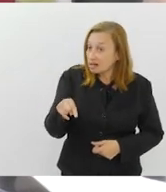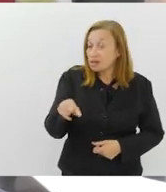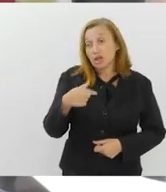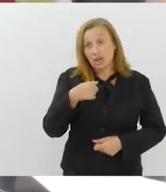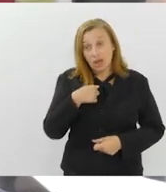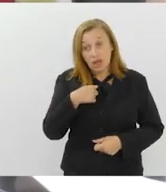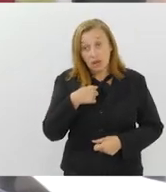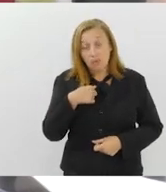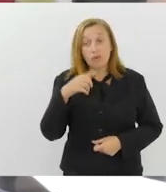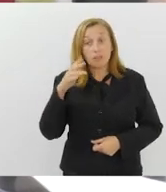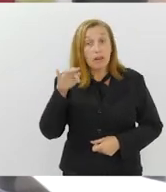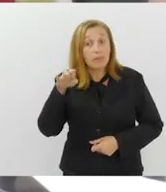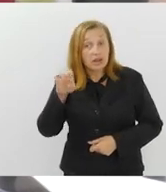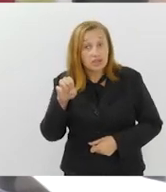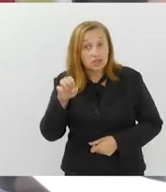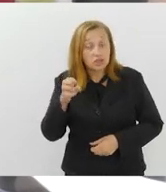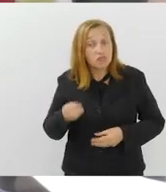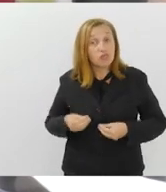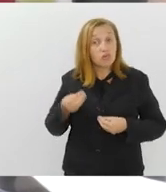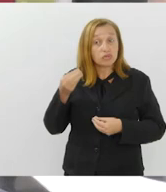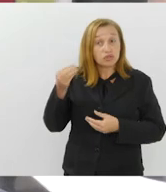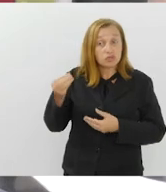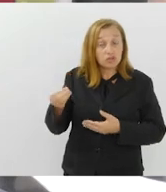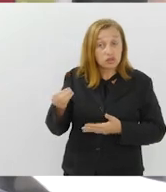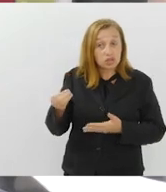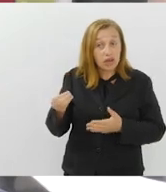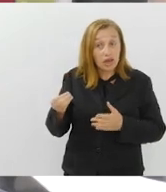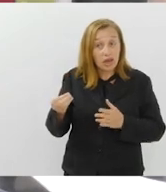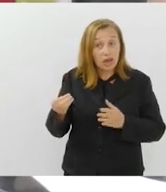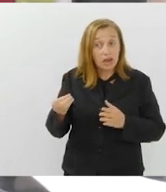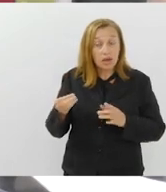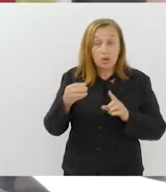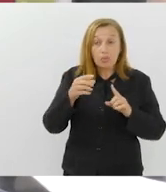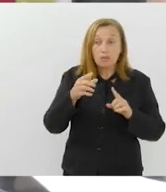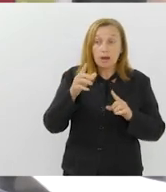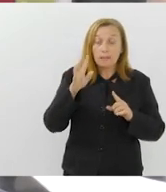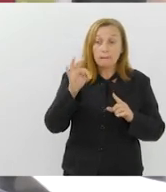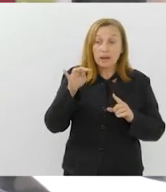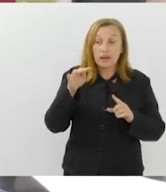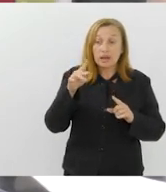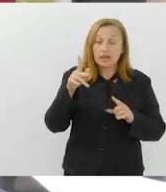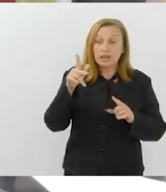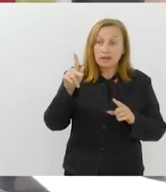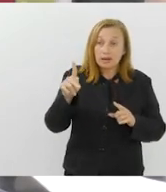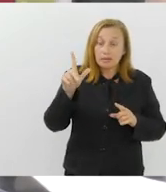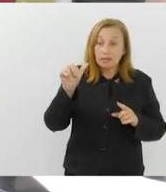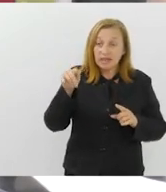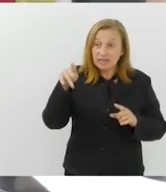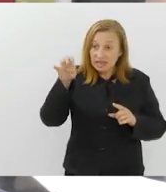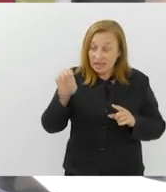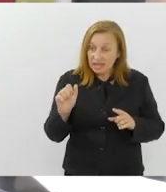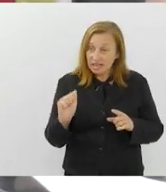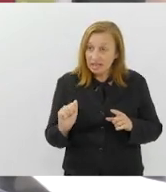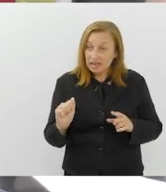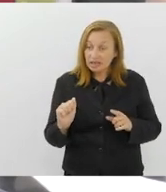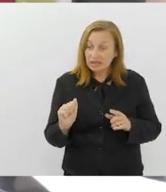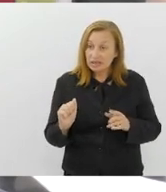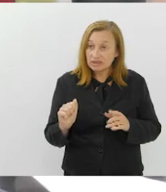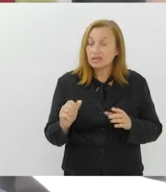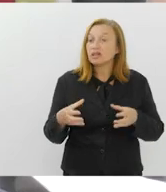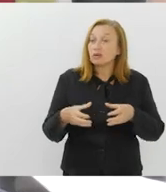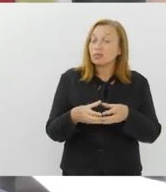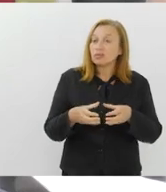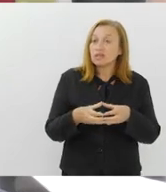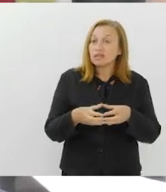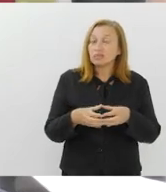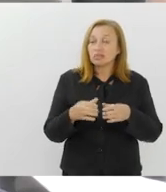como Abranges, vou te dar uma planilha que vai vir da Comissão da Pessoa com Deficiência da LERJ, assinado pelo